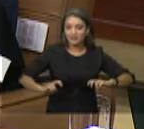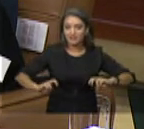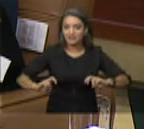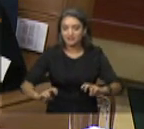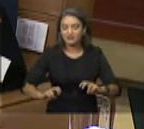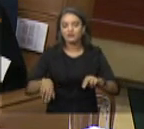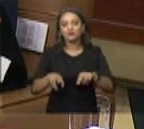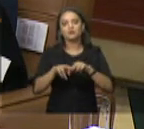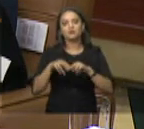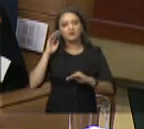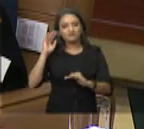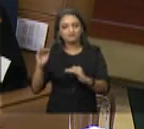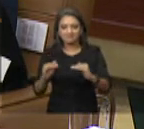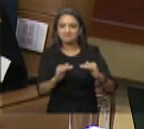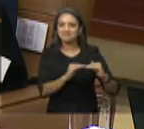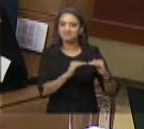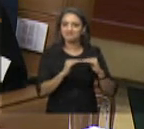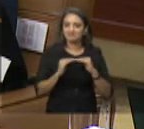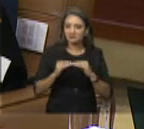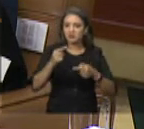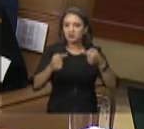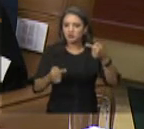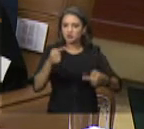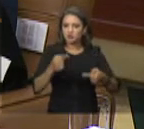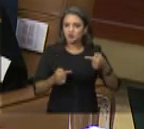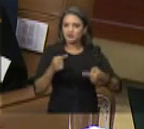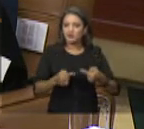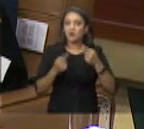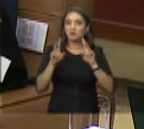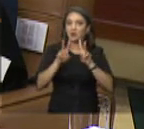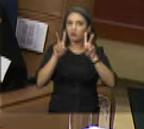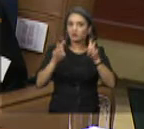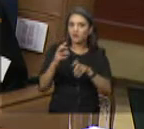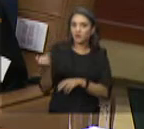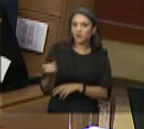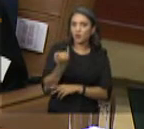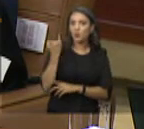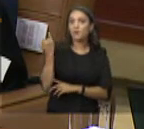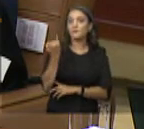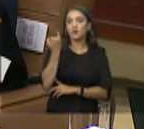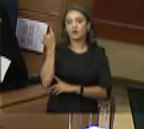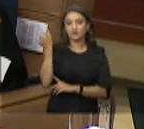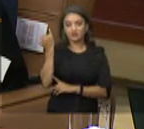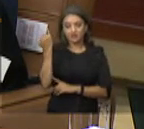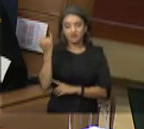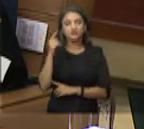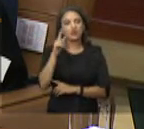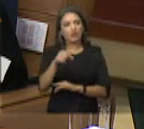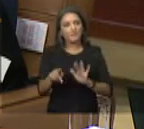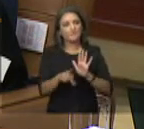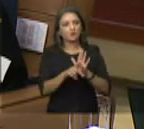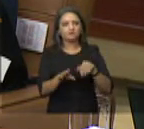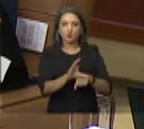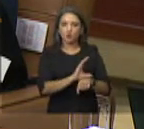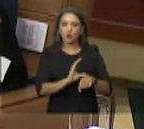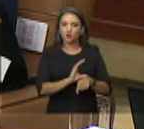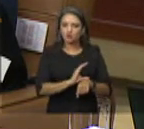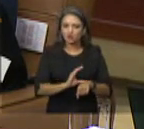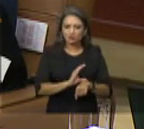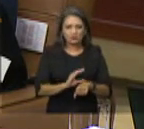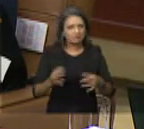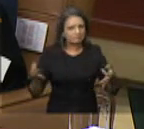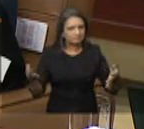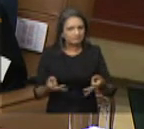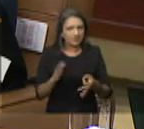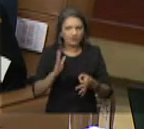pelo consenso construído em torno de um tema tão sensível de índole constitucional inequívoca